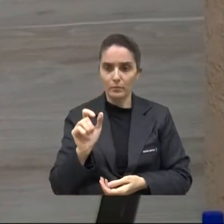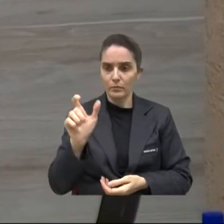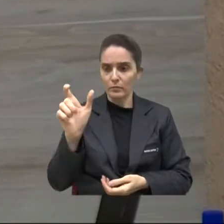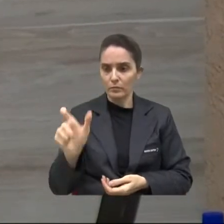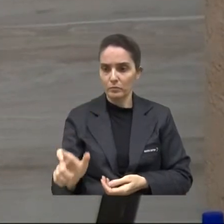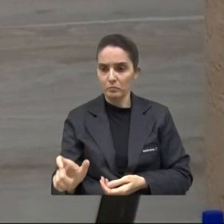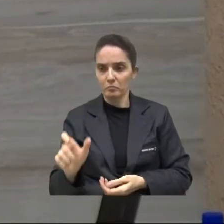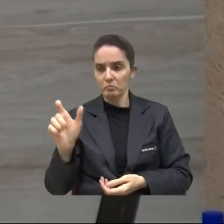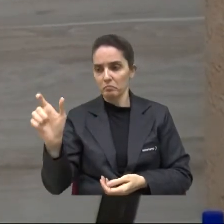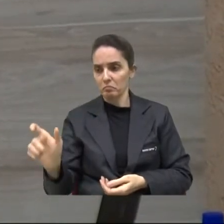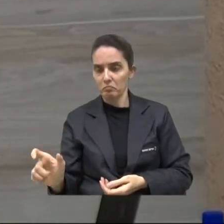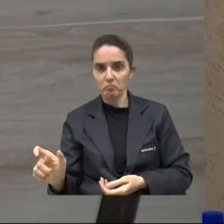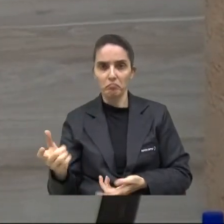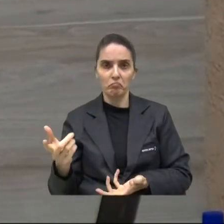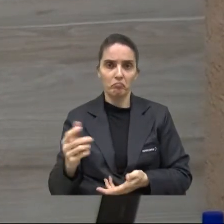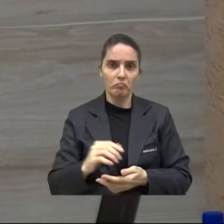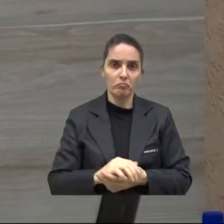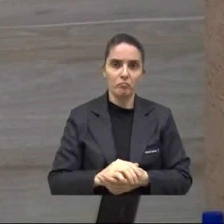gênero,